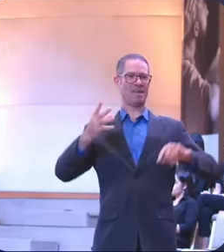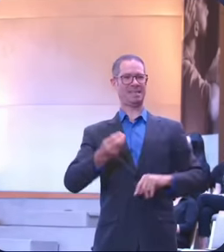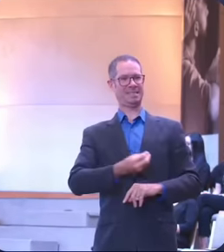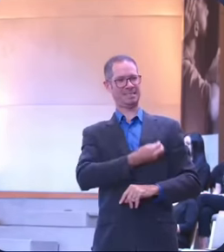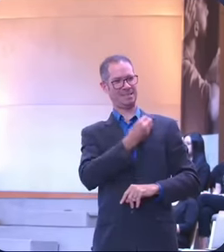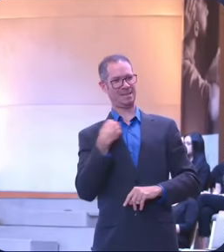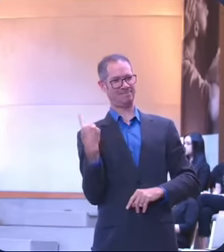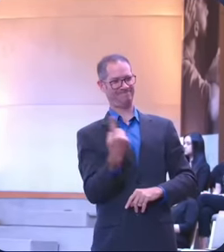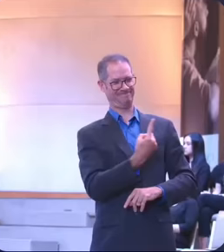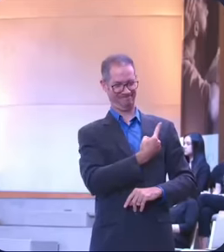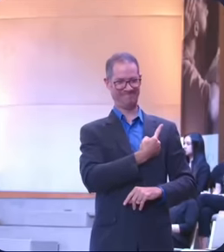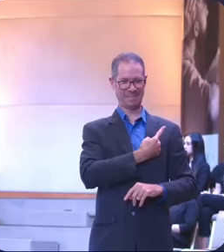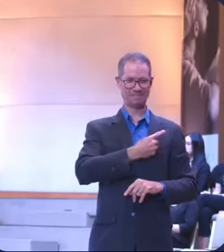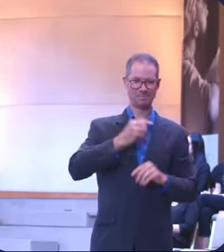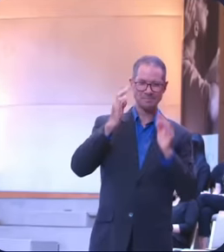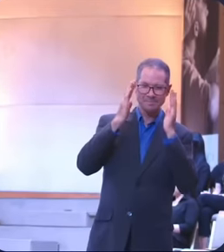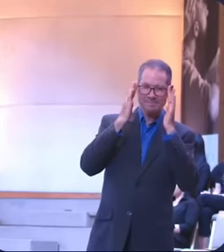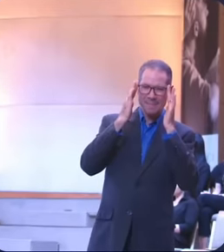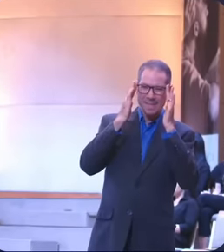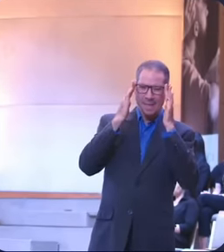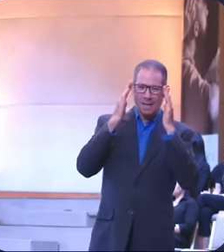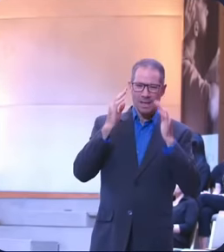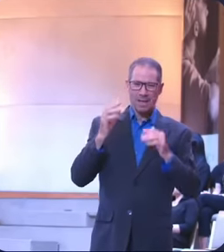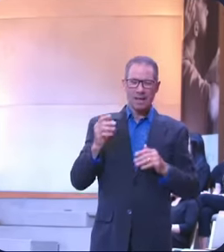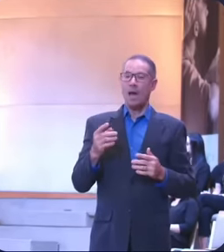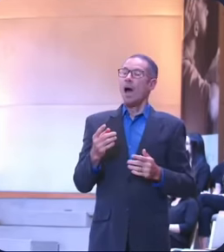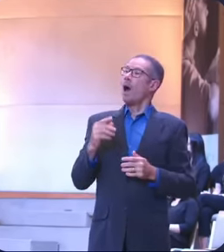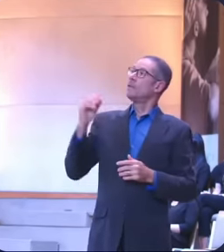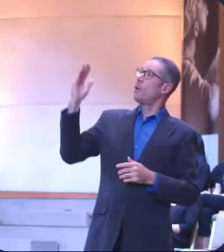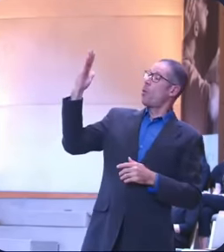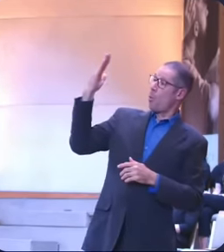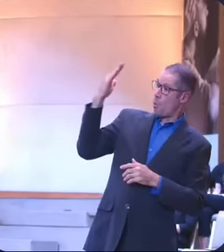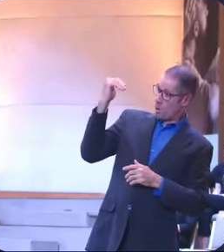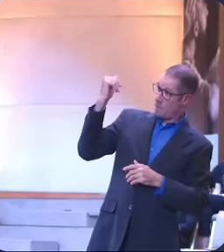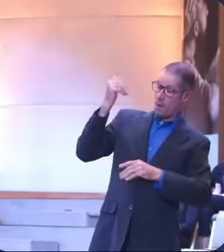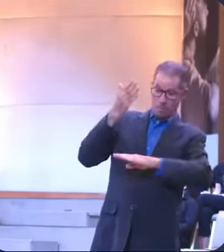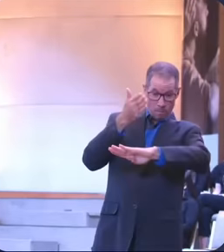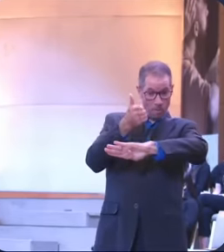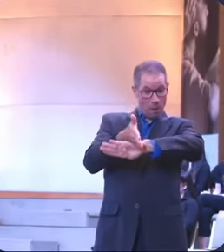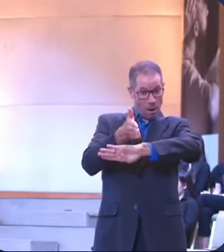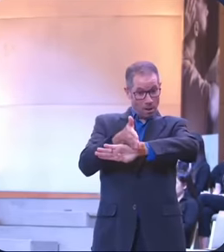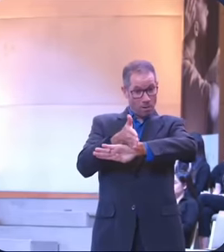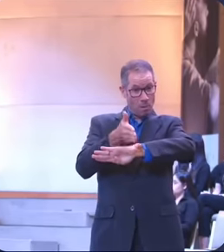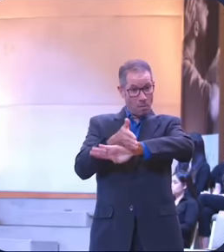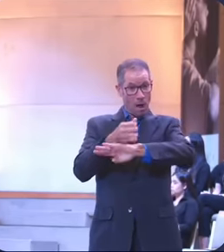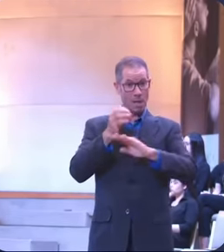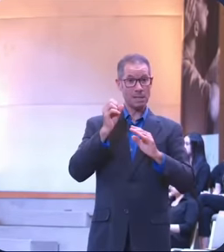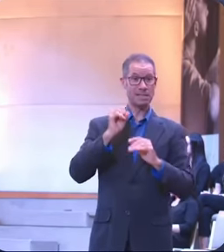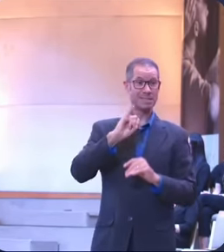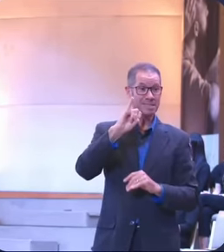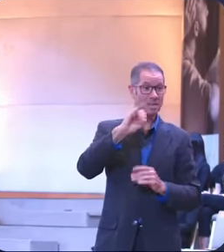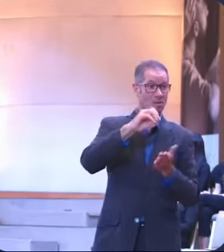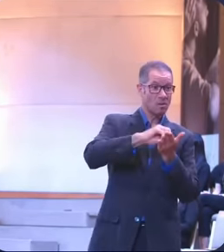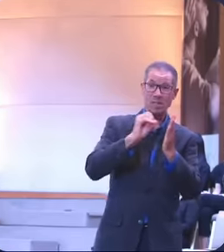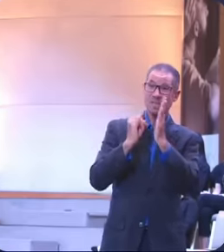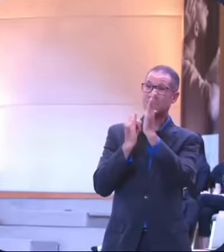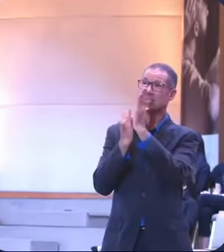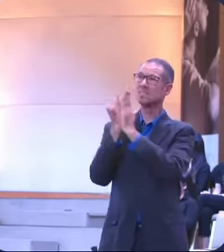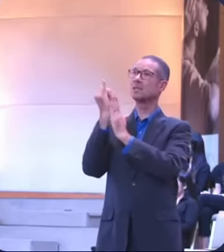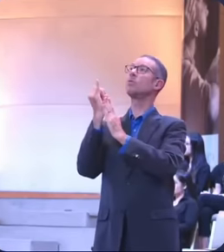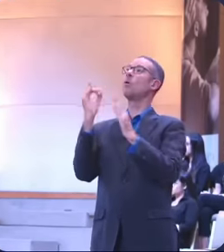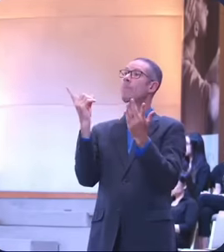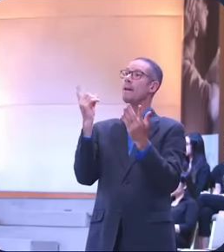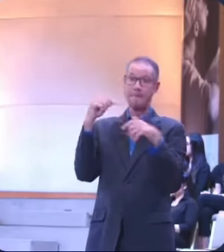nossa vida. E ele nos chama para fazer parte disso. Ser intercessor é entrar